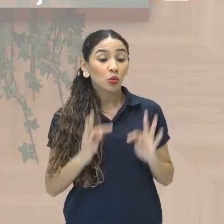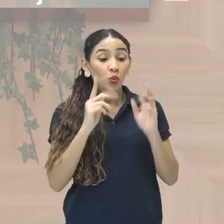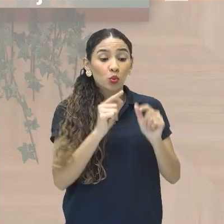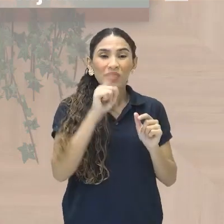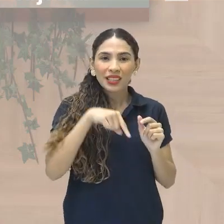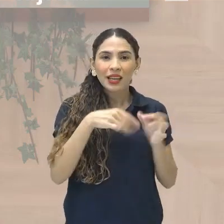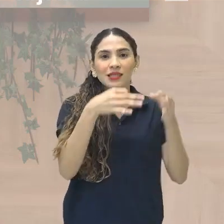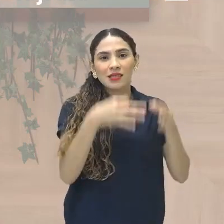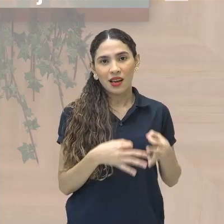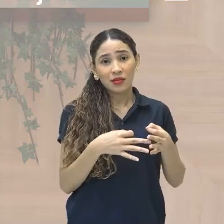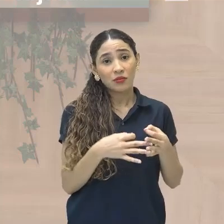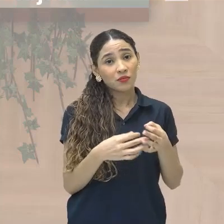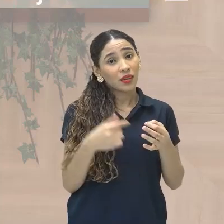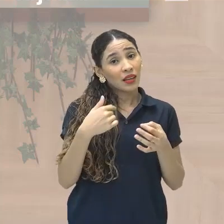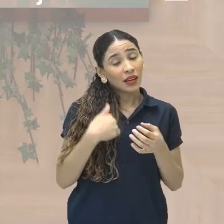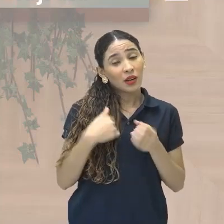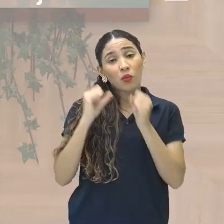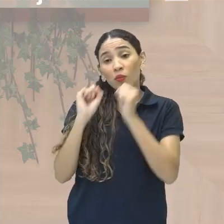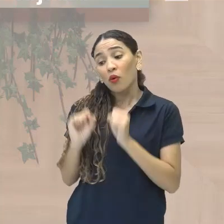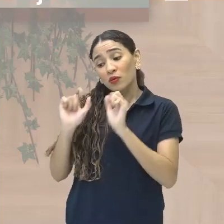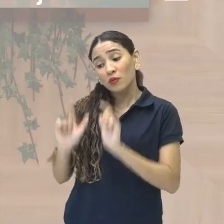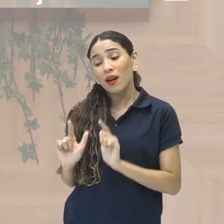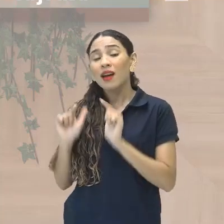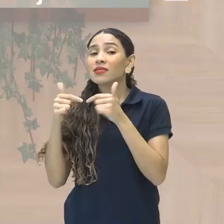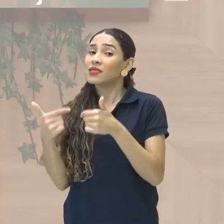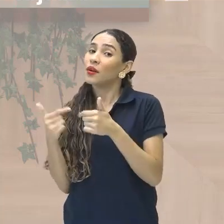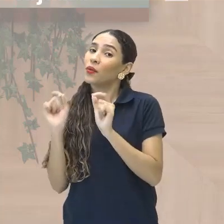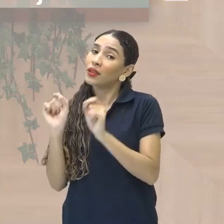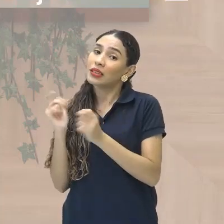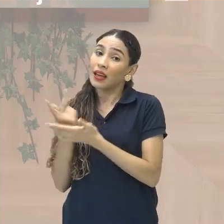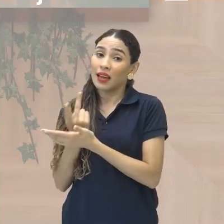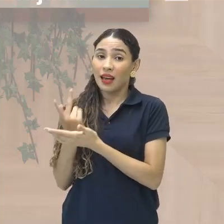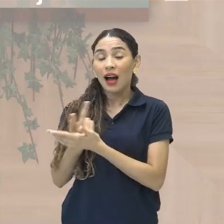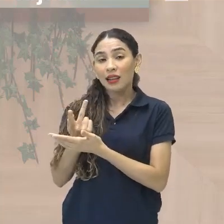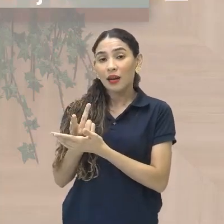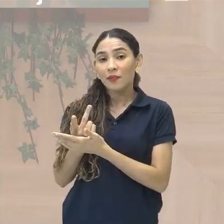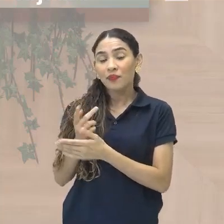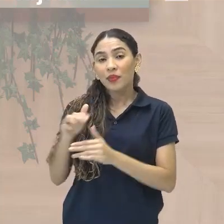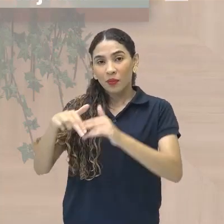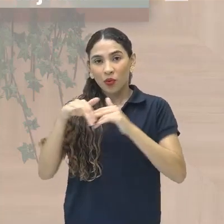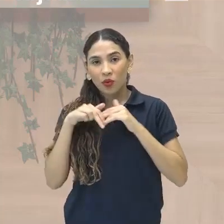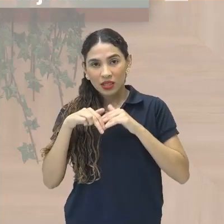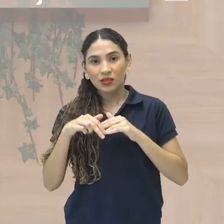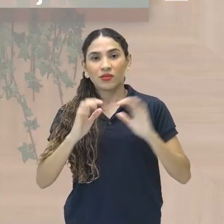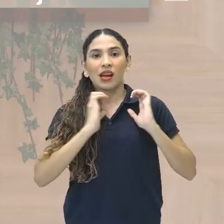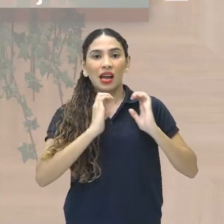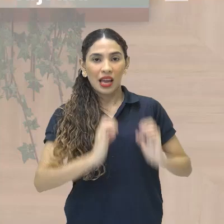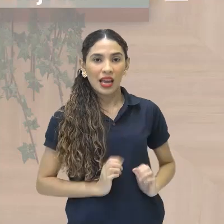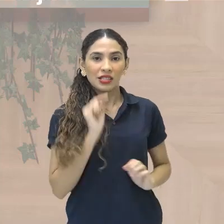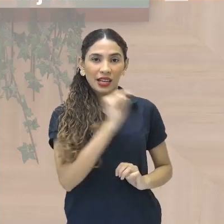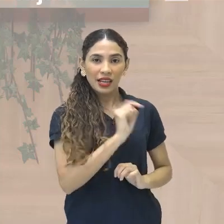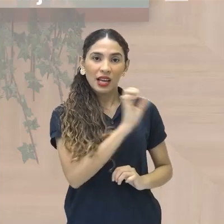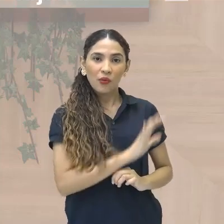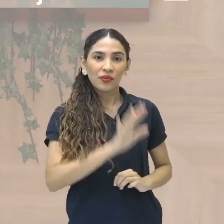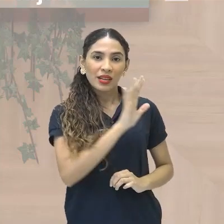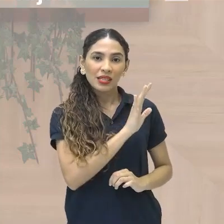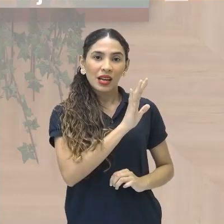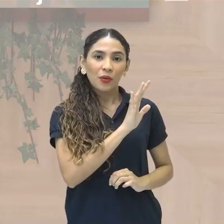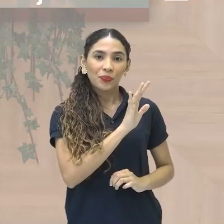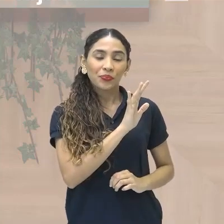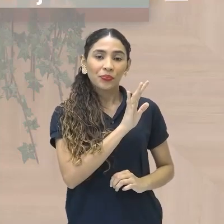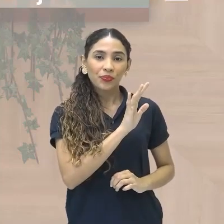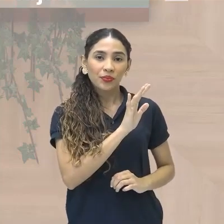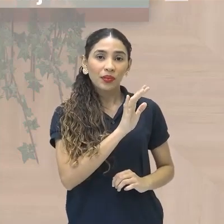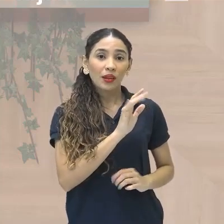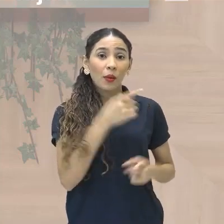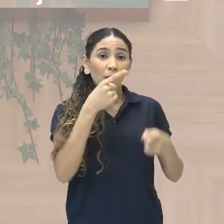que é certo, eu posso agir de uma maneira errada. Por isso que a ética é universal,